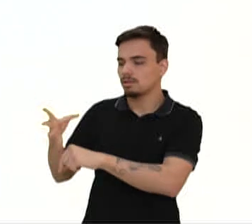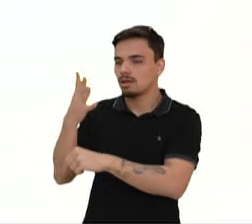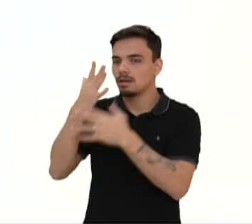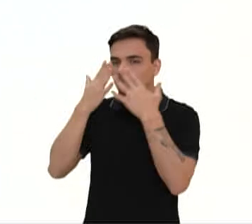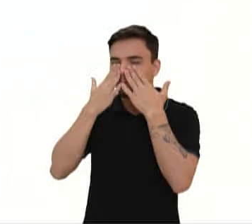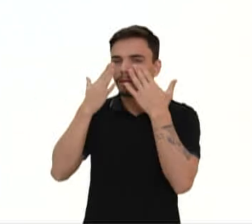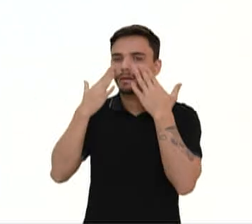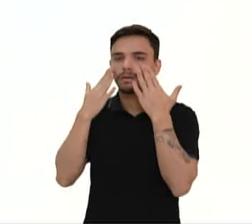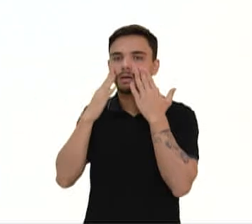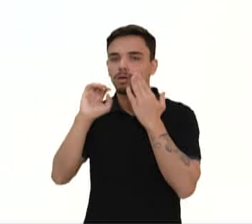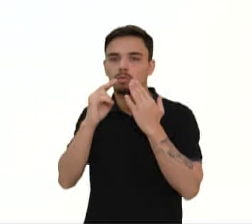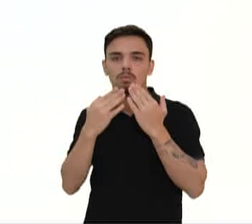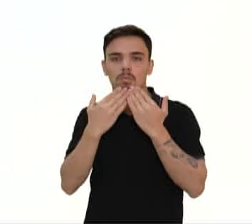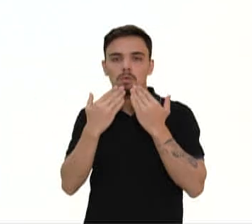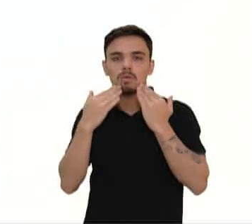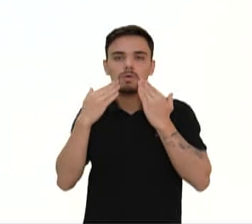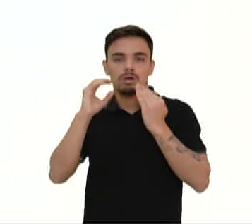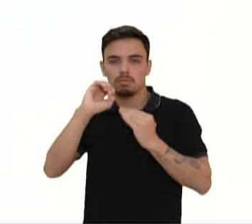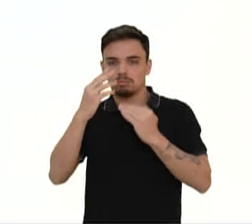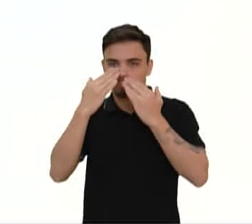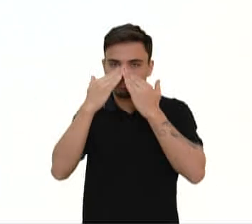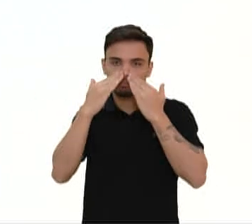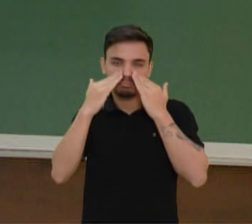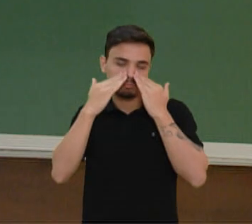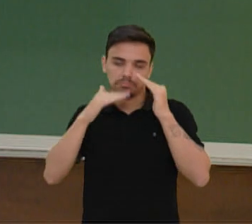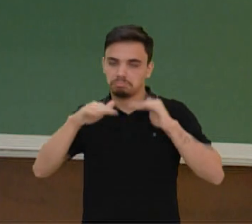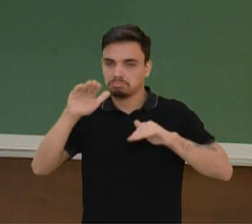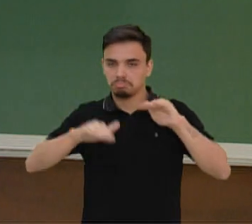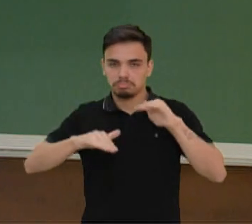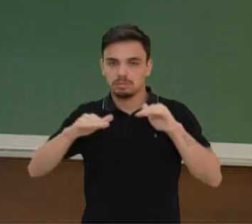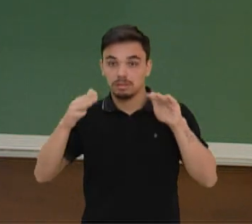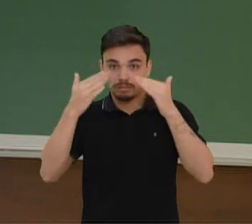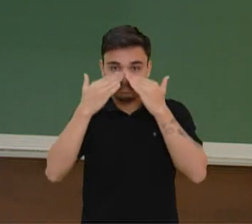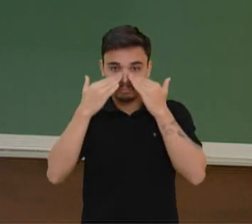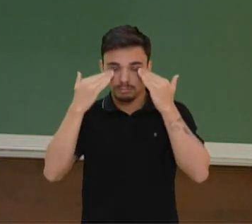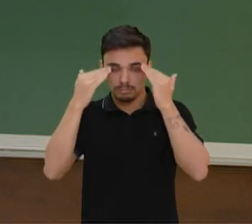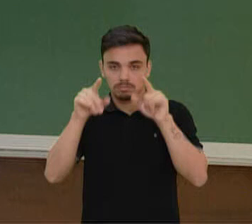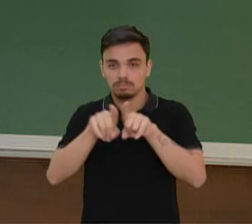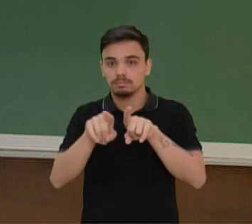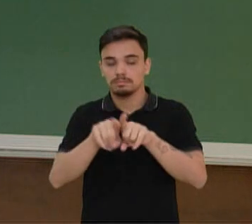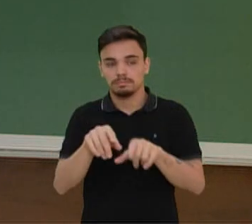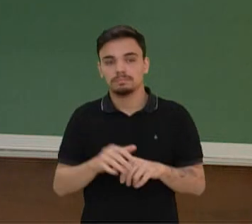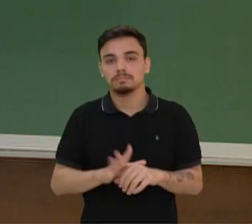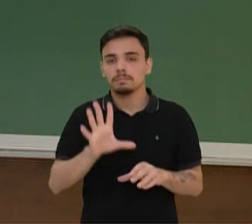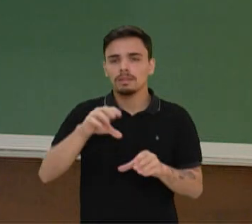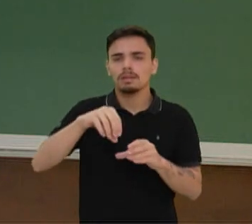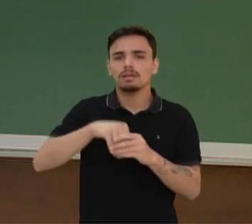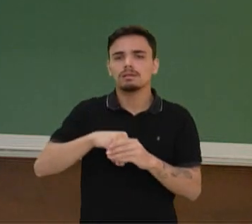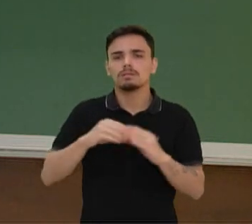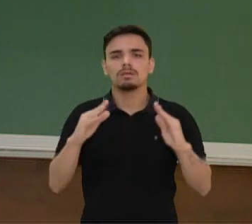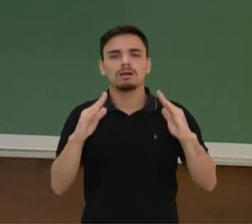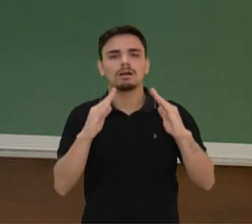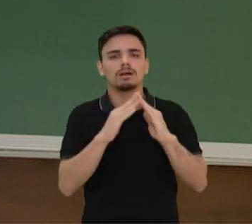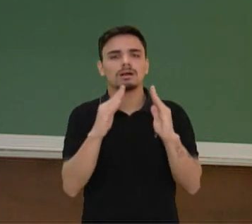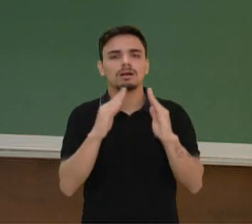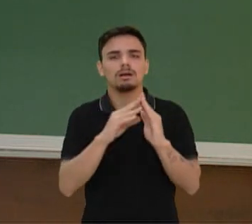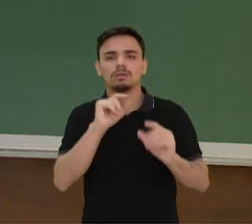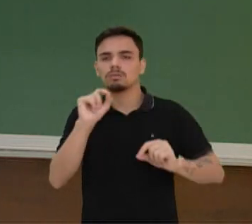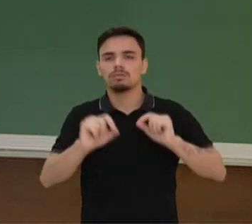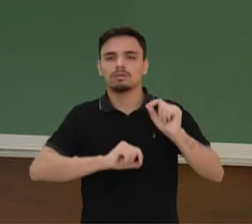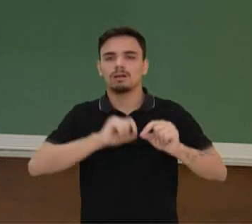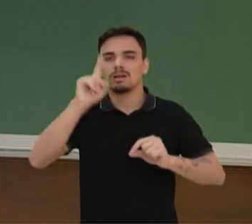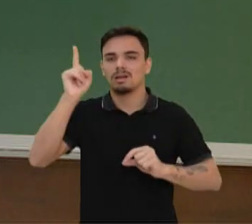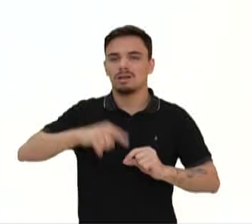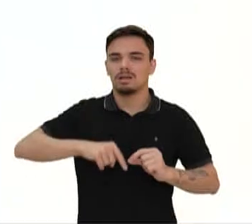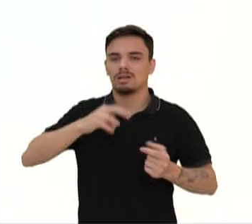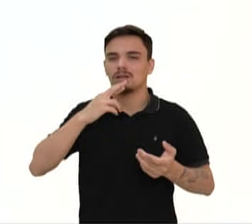à boca, ao nariz e também aos olhos. Dentro de casa, a água é a grande responsável